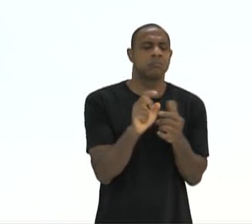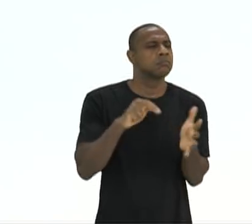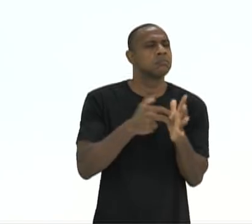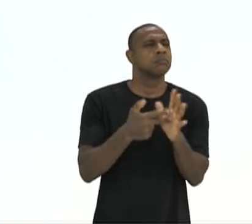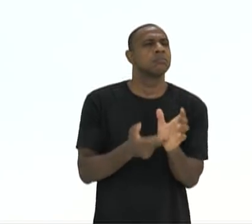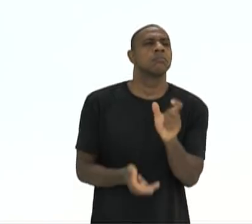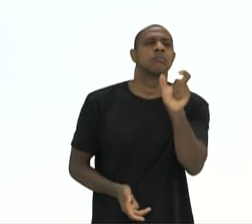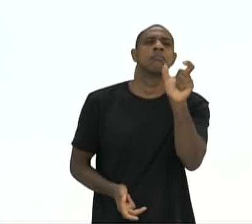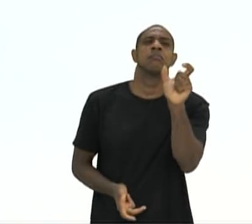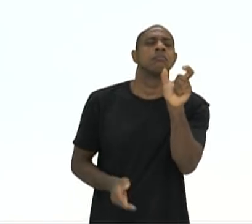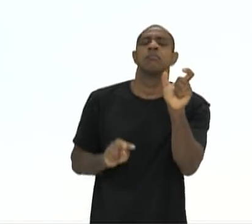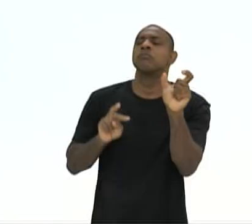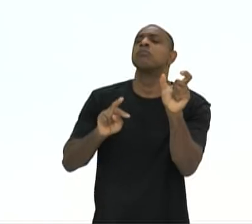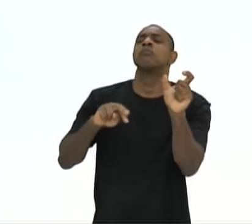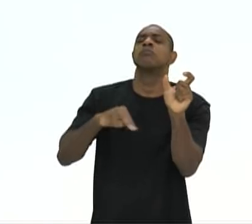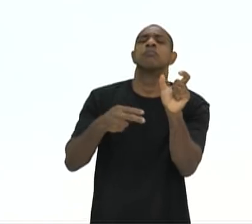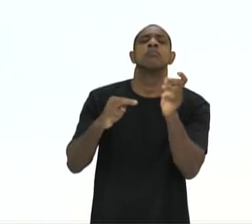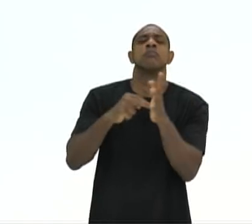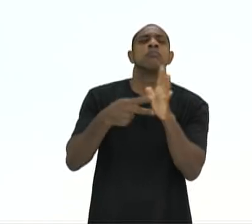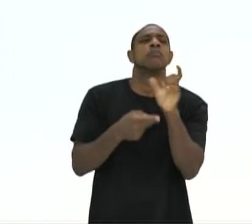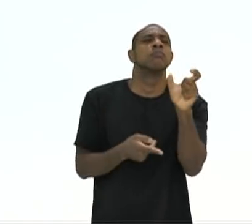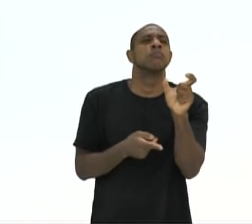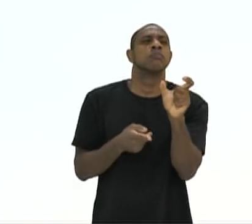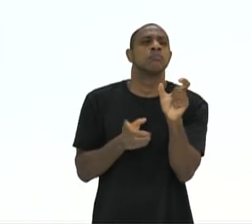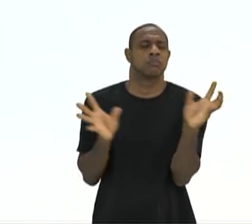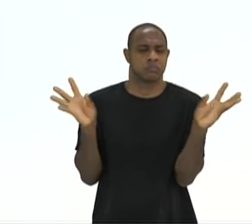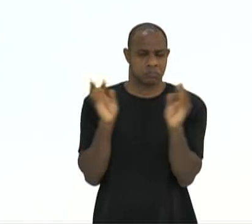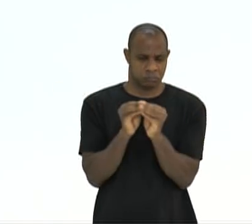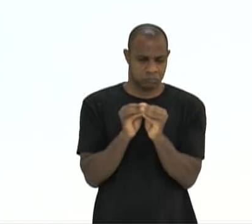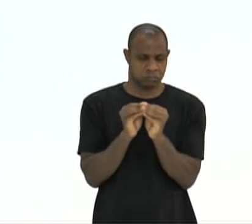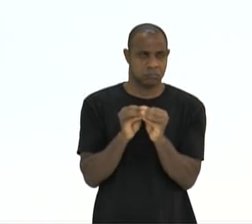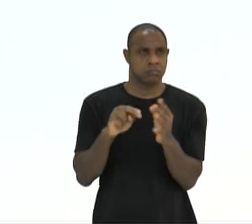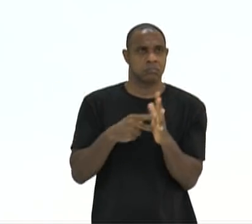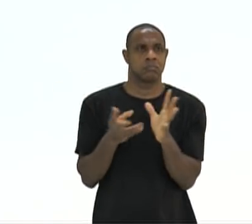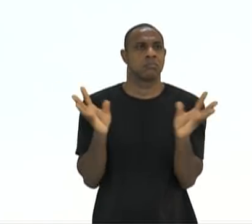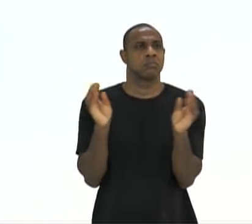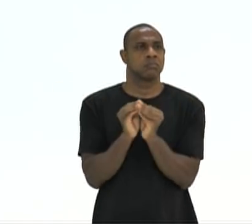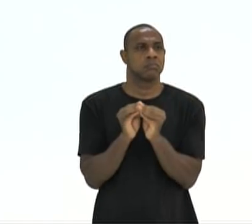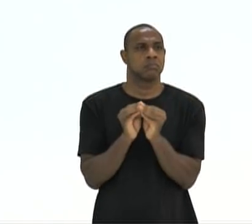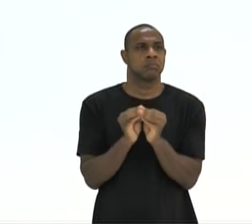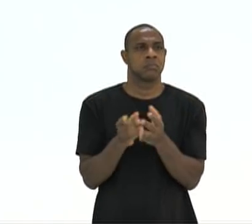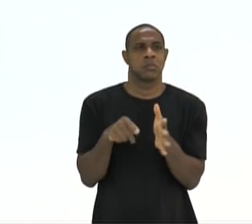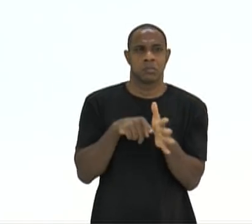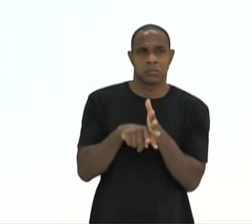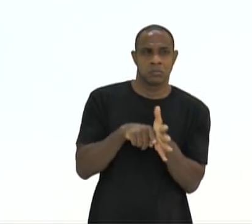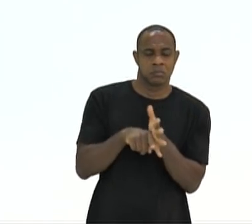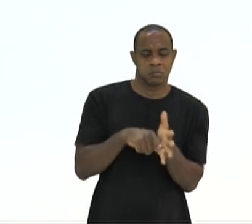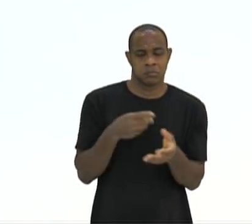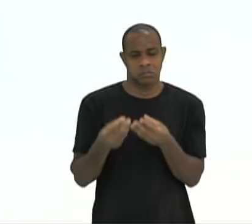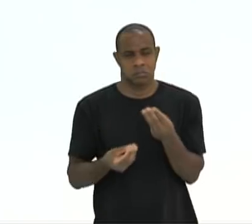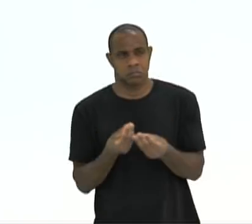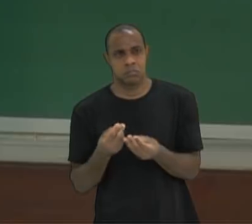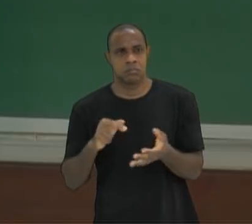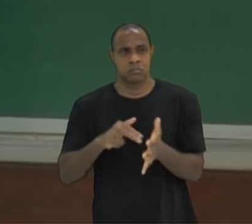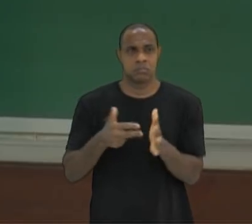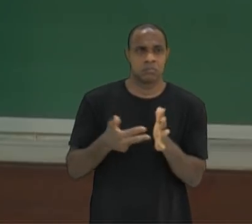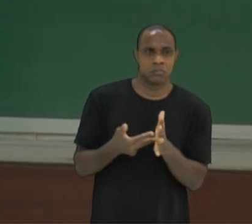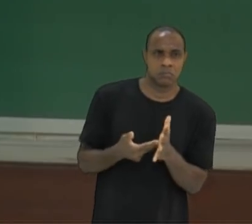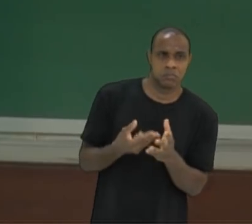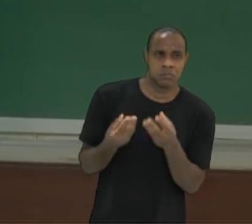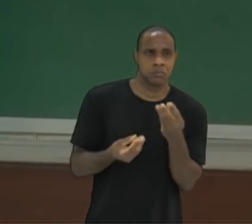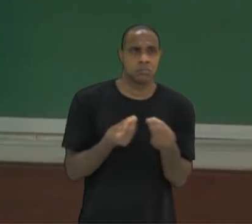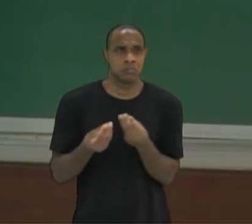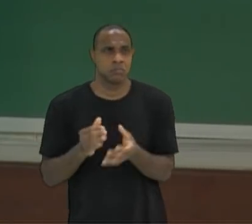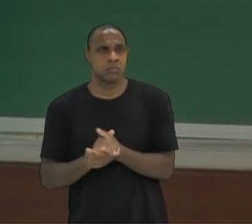significa sintetizar, o que significa resumir. Então, se formos pesquisar ali nos significados semelhantes,